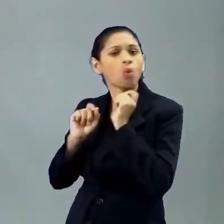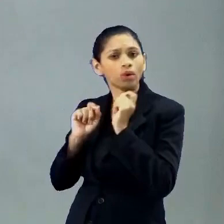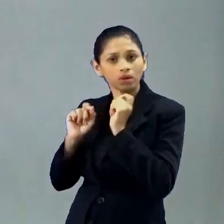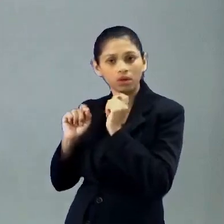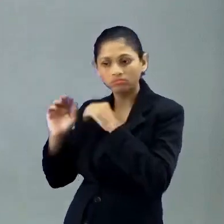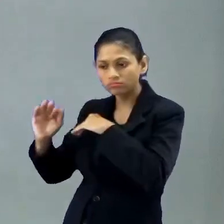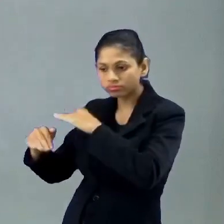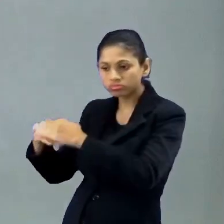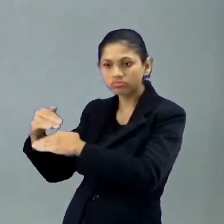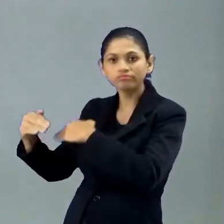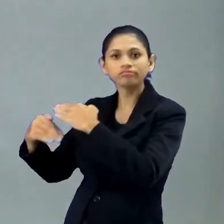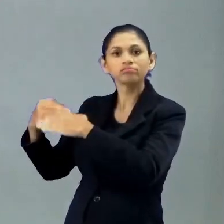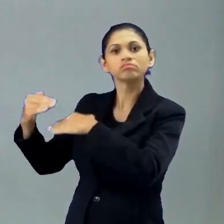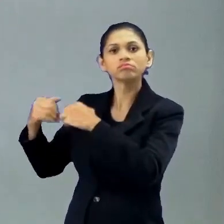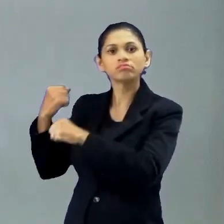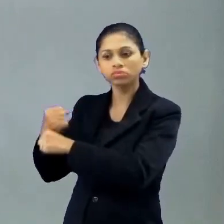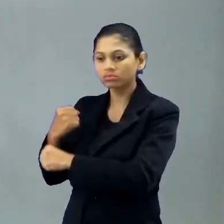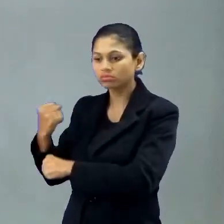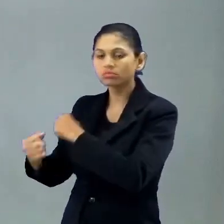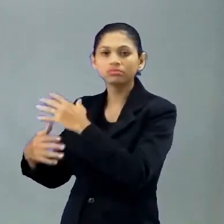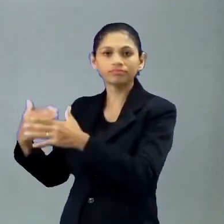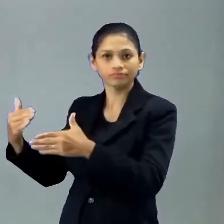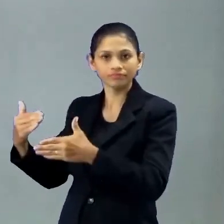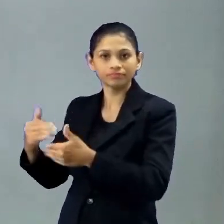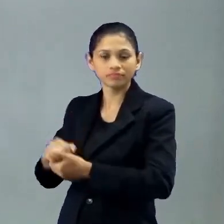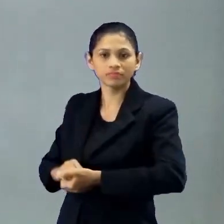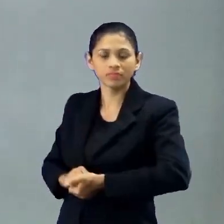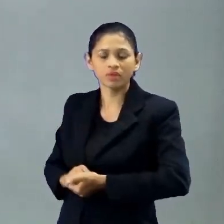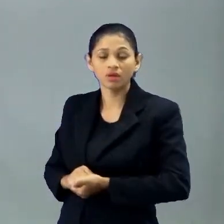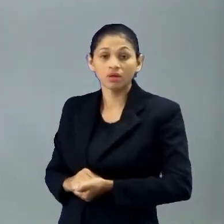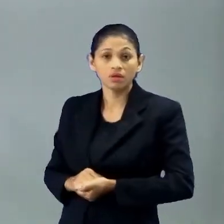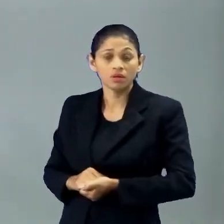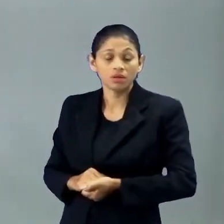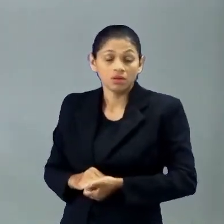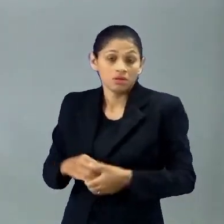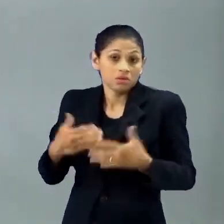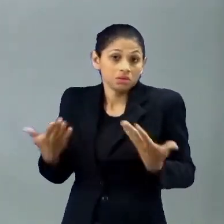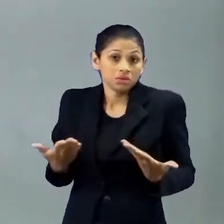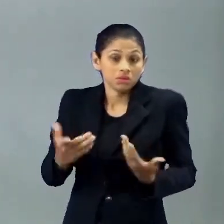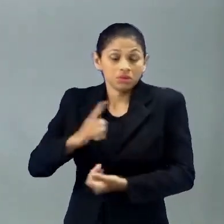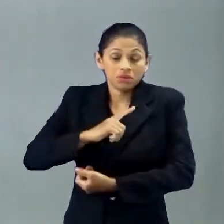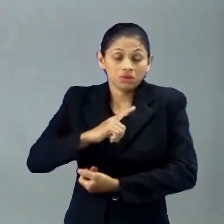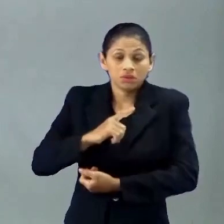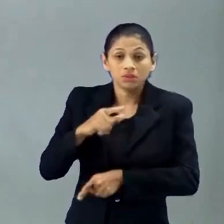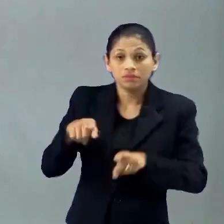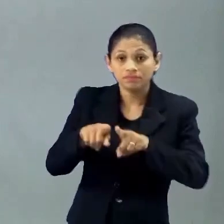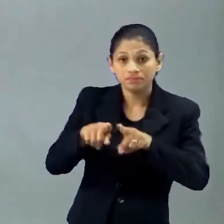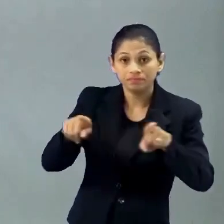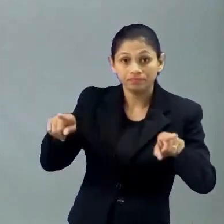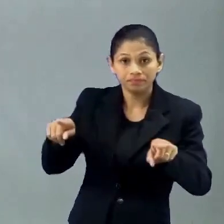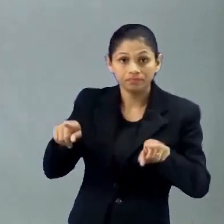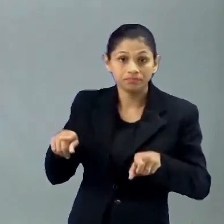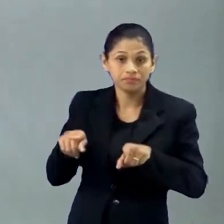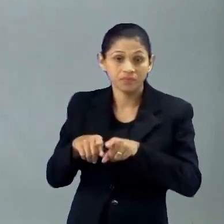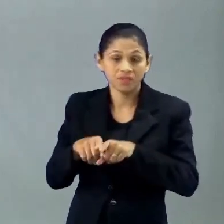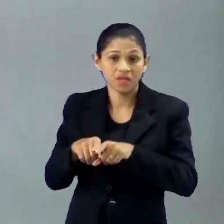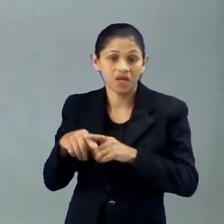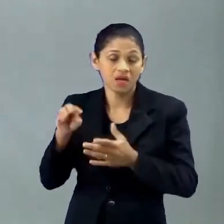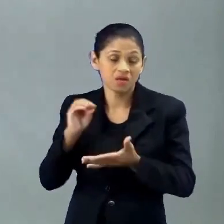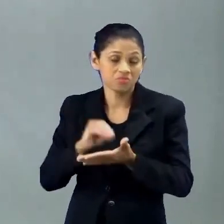terra. Enquanto há terras improdutivas, existem pessoas que possuem